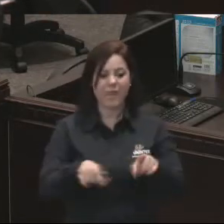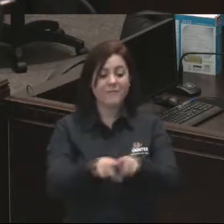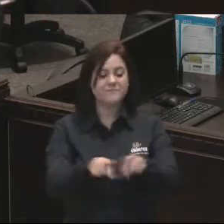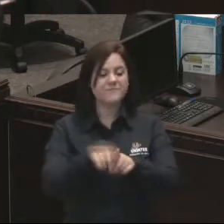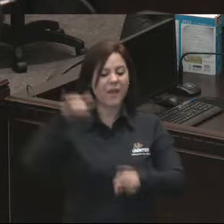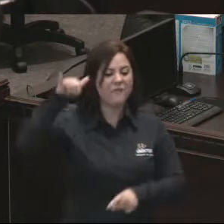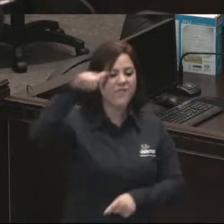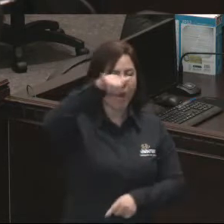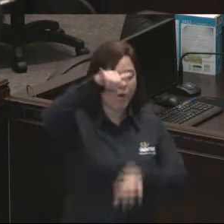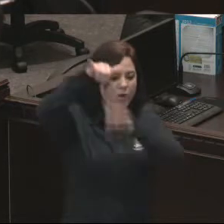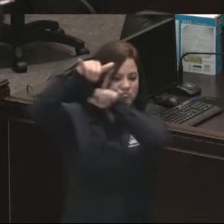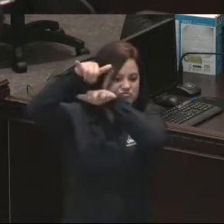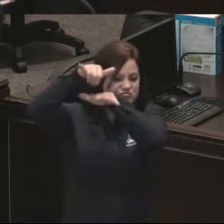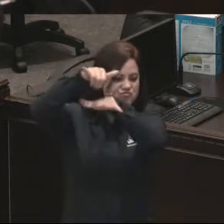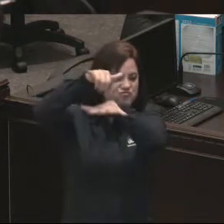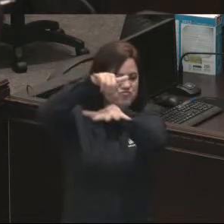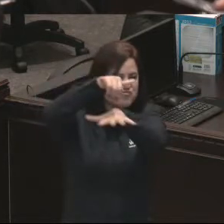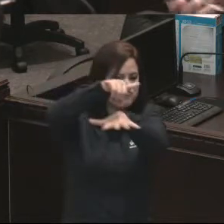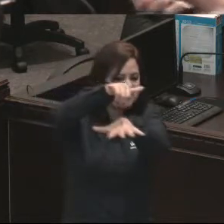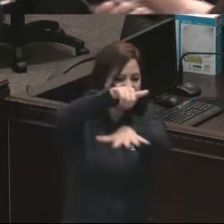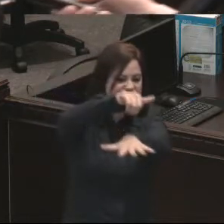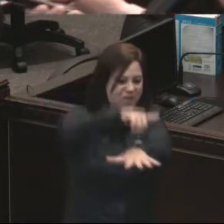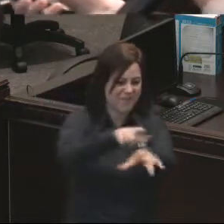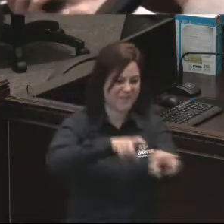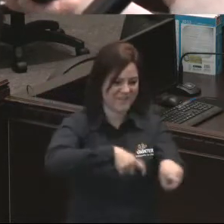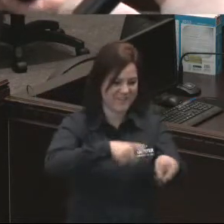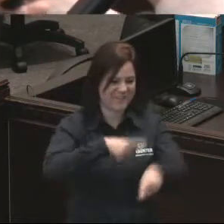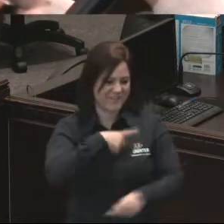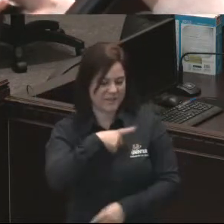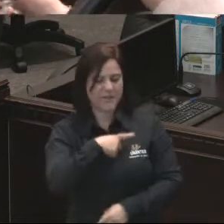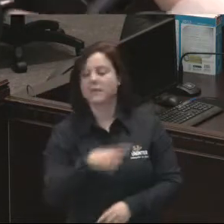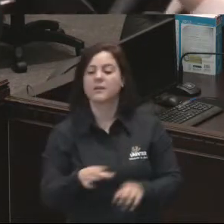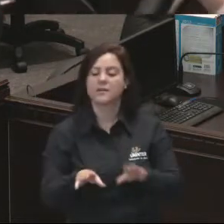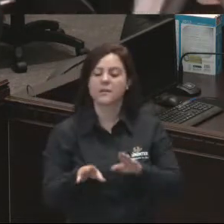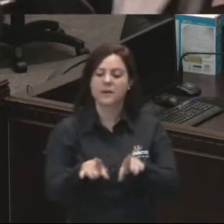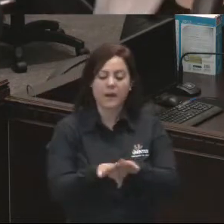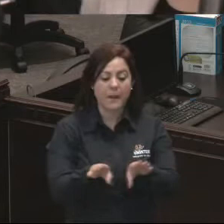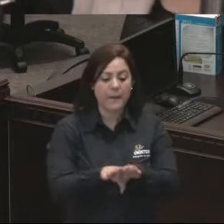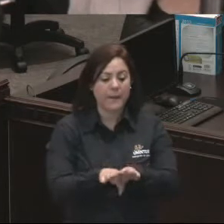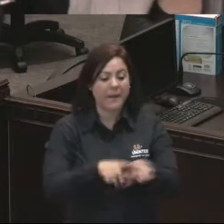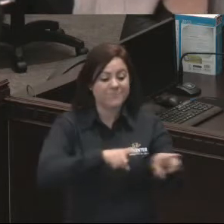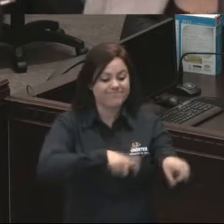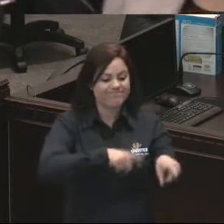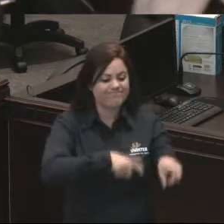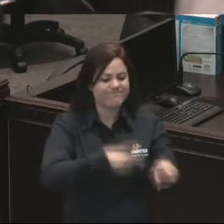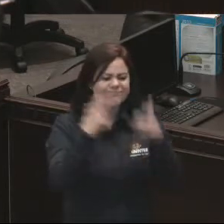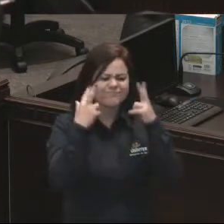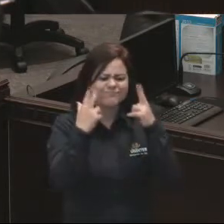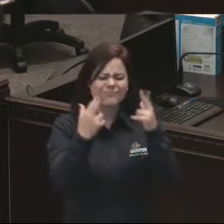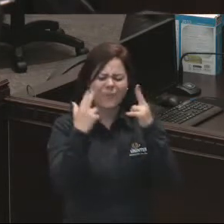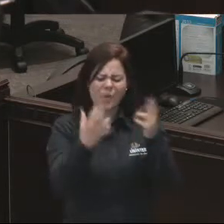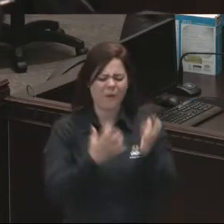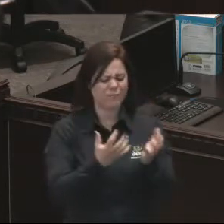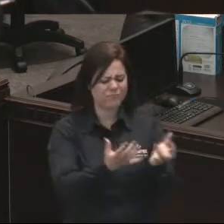né, desses produtos. E também as plantações que são muito próximas aos corpos hídricos. Então, a gente